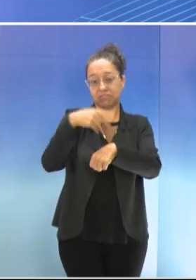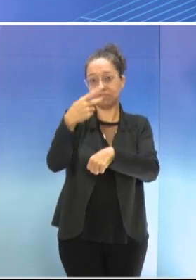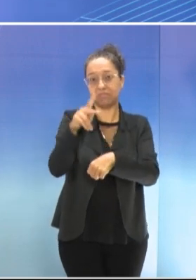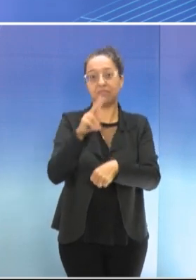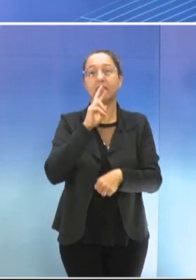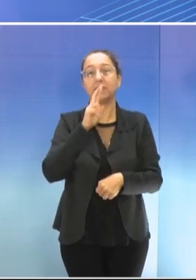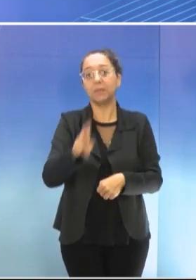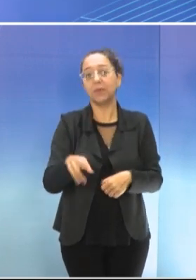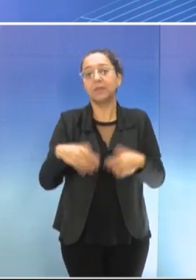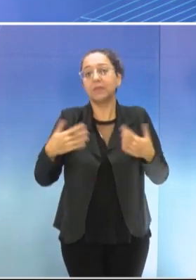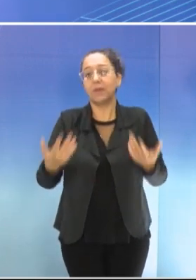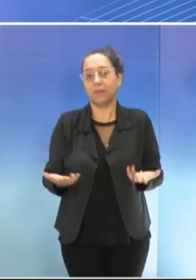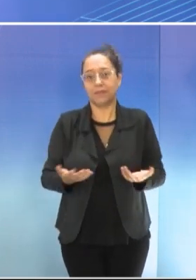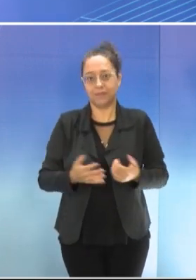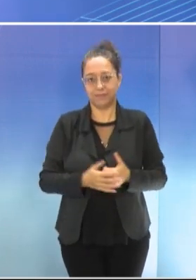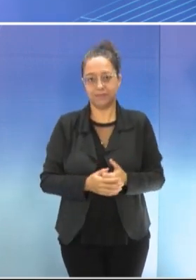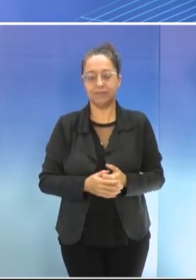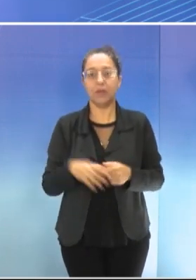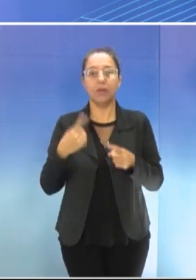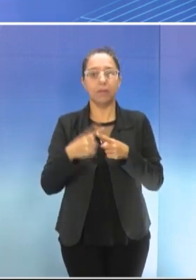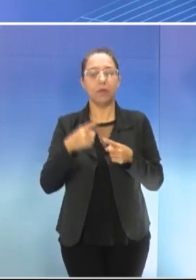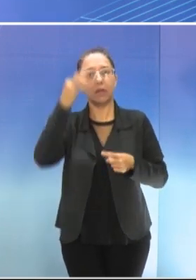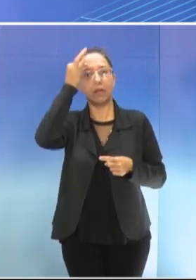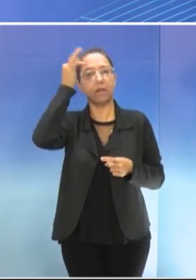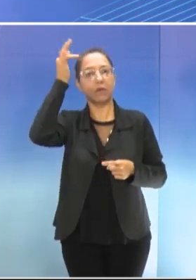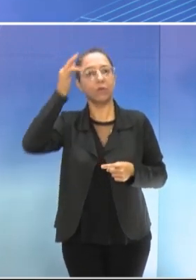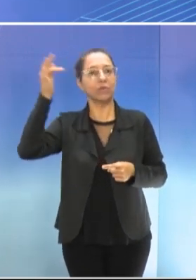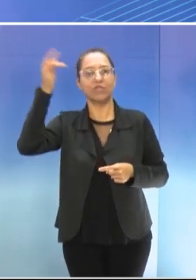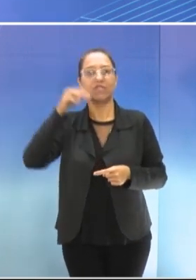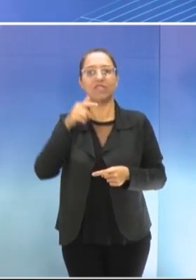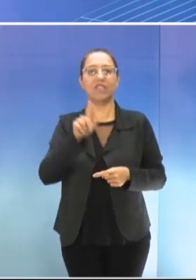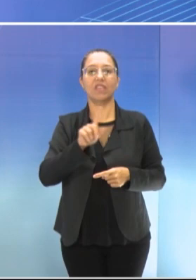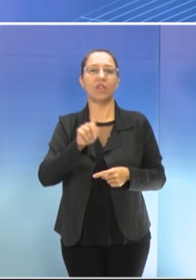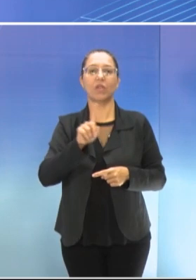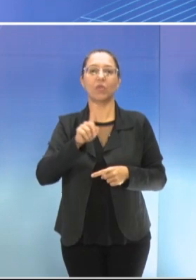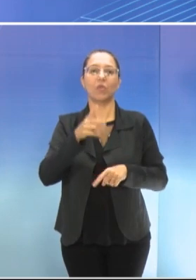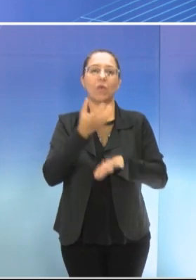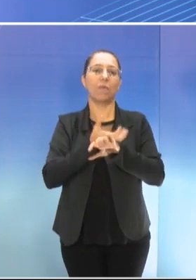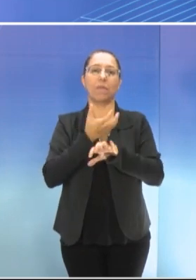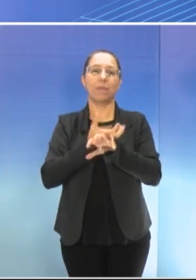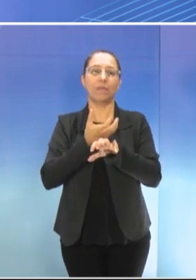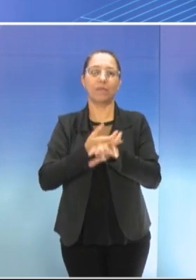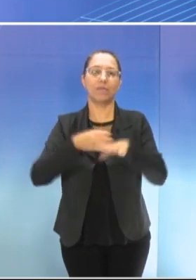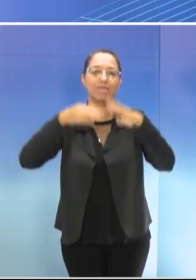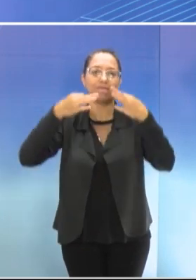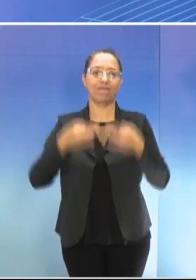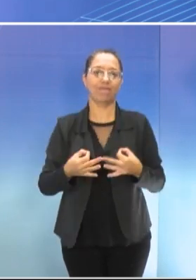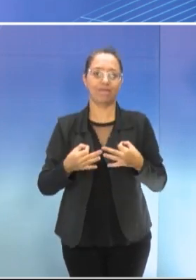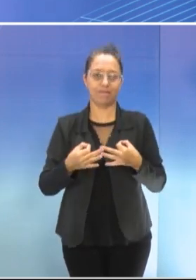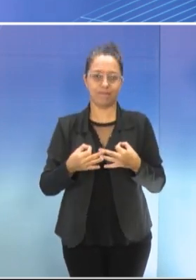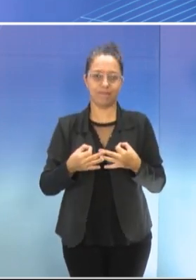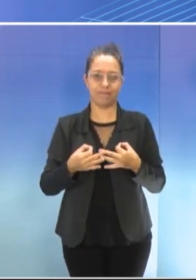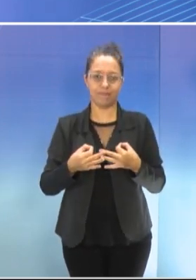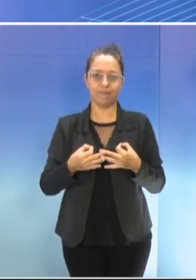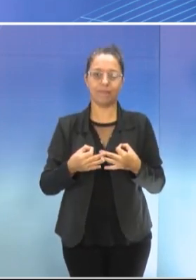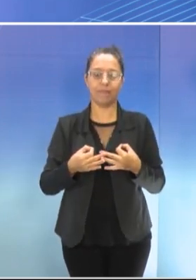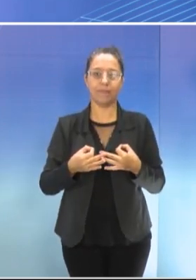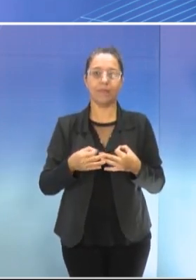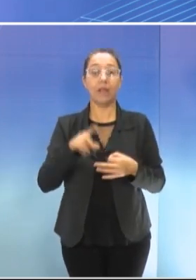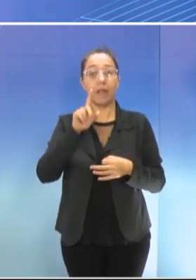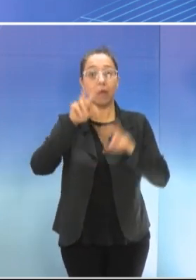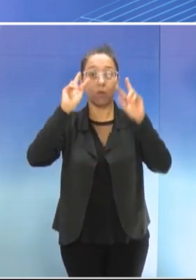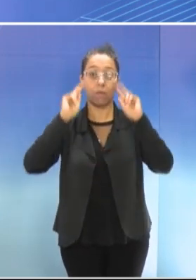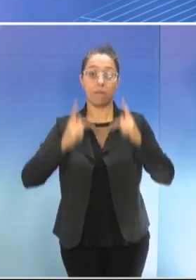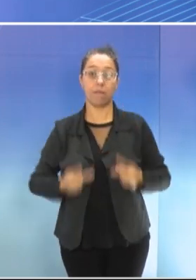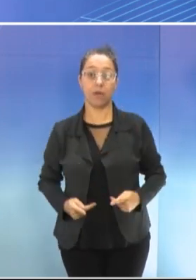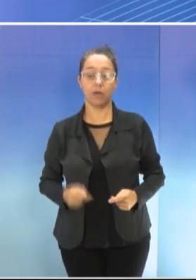você pode tirar suas próprias conclusões. A filosofia não é uma matéria exata, a filosofia é uma ciência humana,